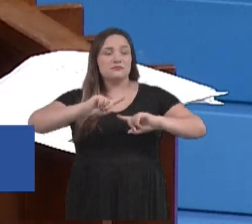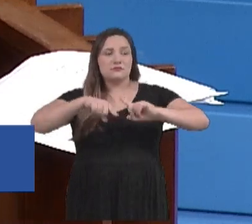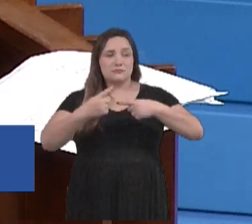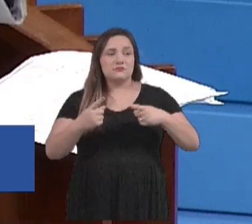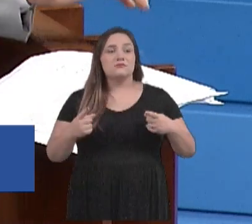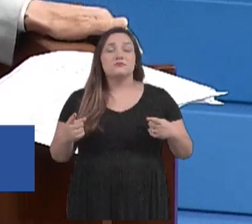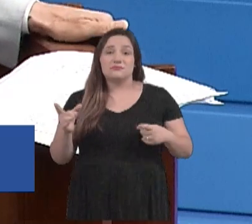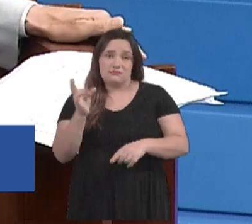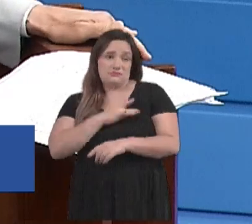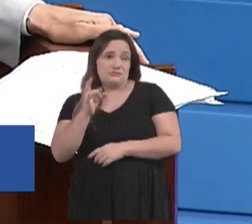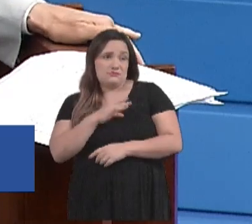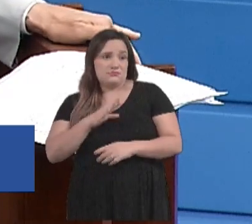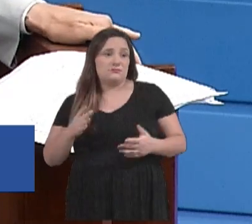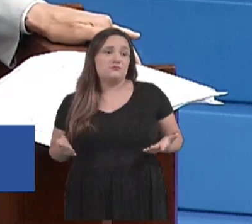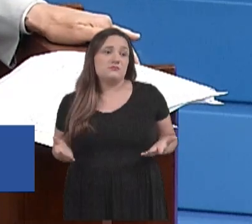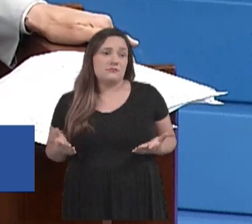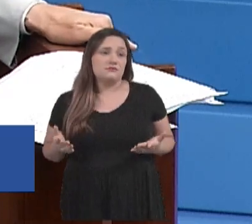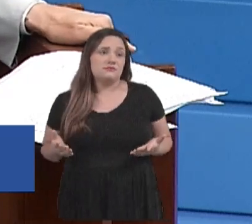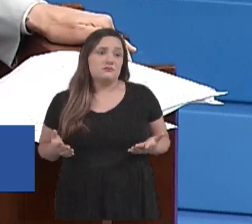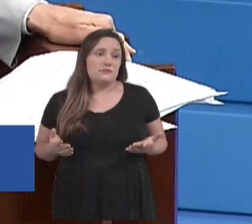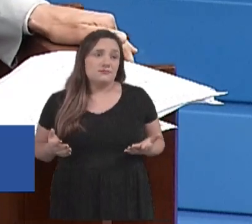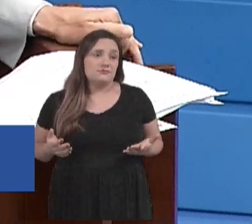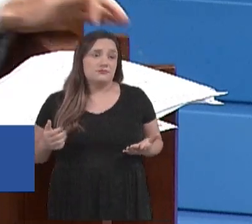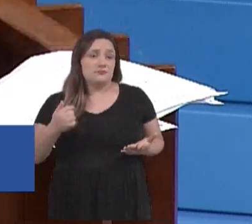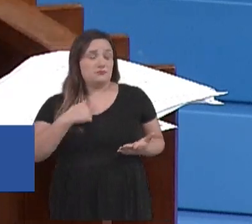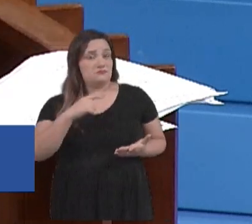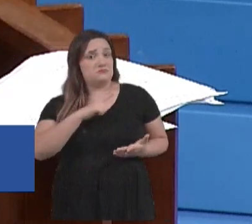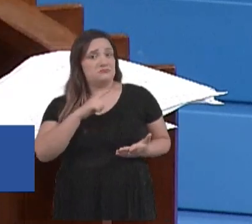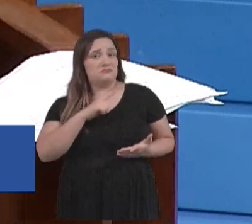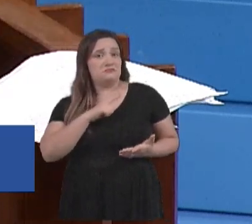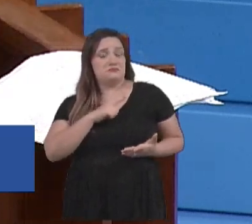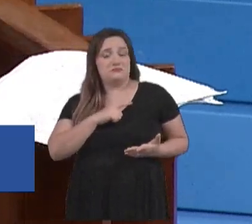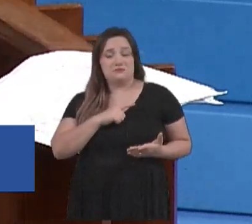se acovardar na tribuna, ó, eu tenho imunidade.